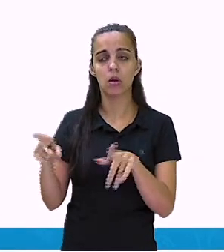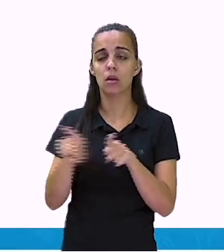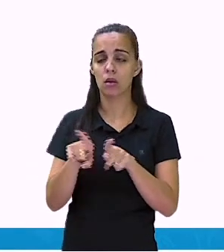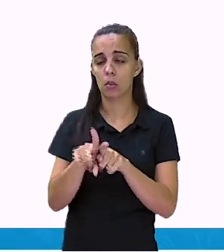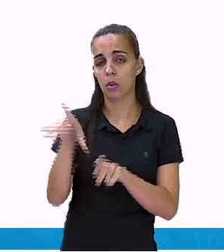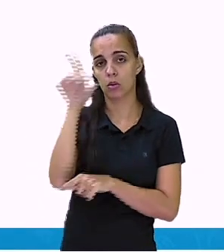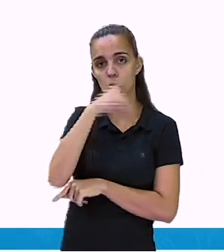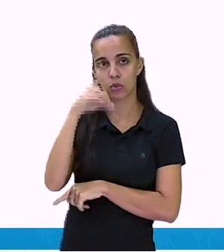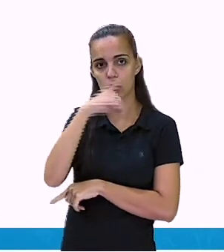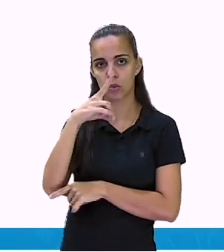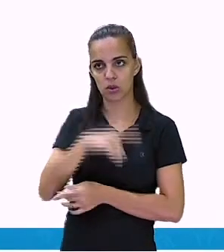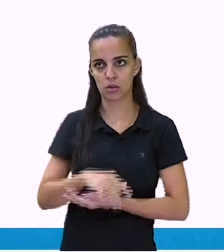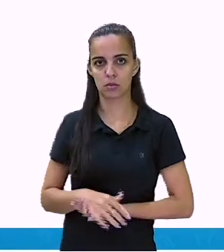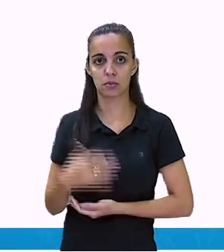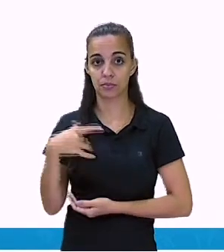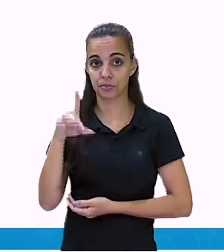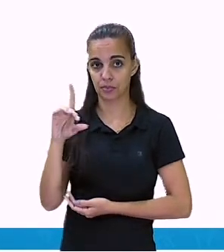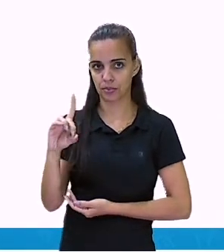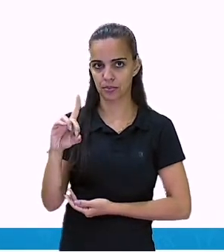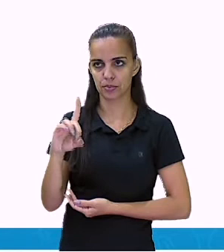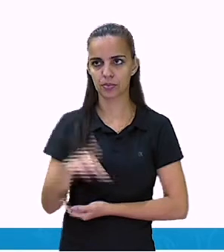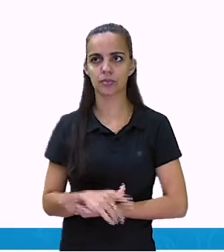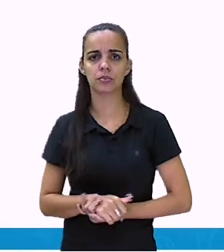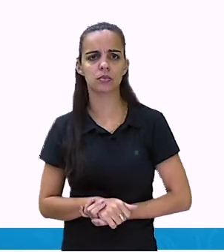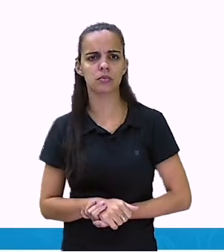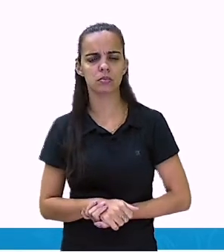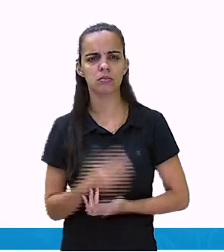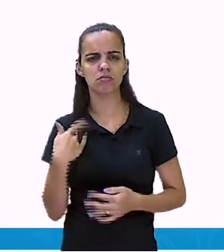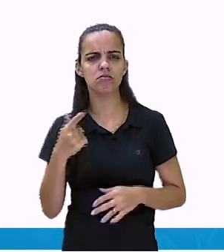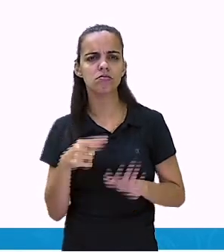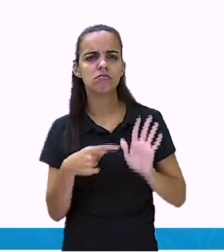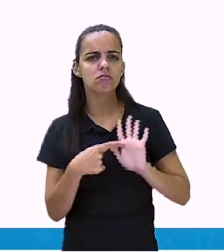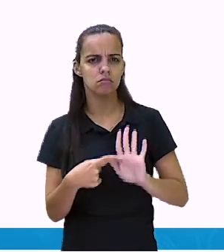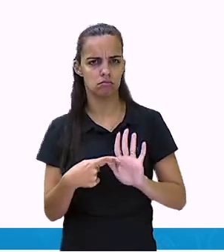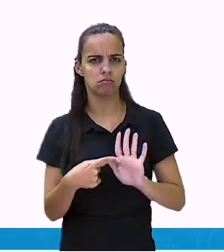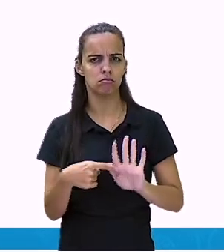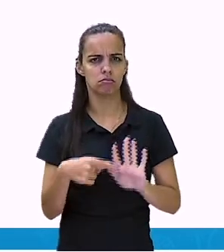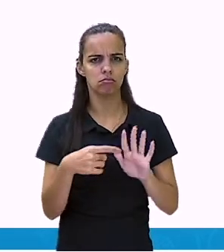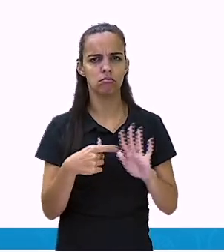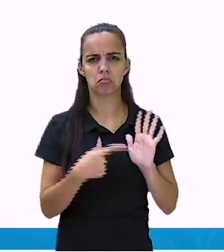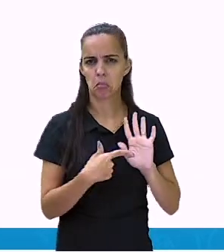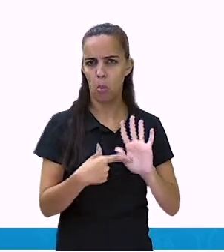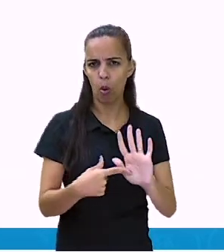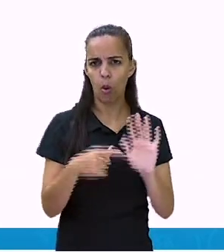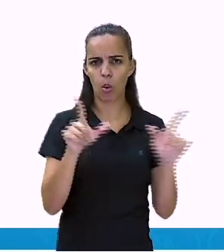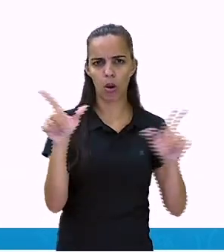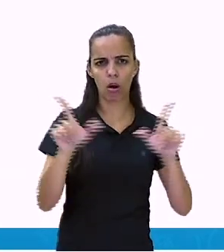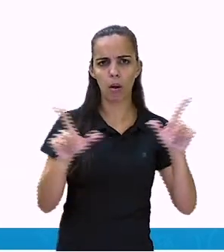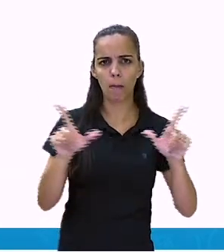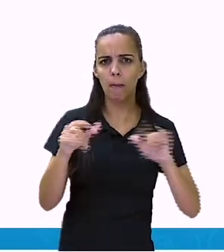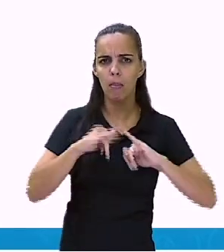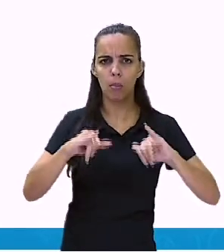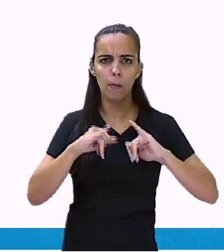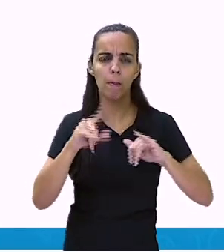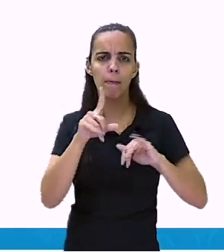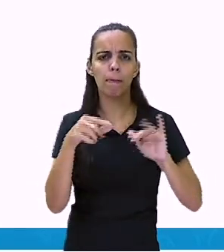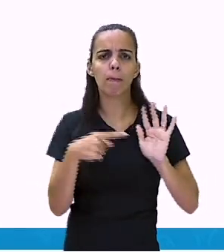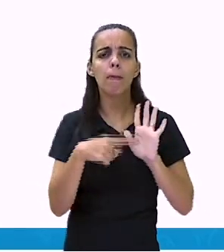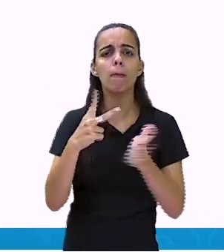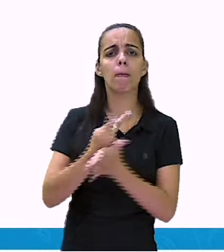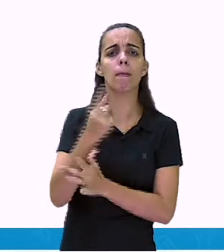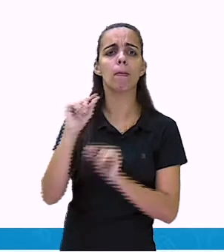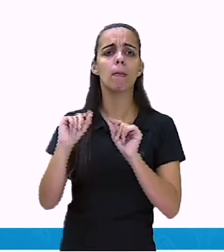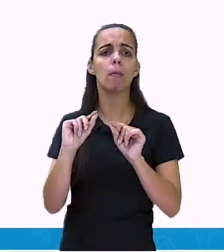exibidos. Letra D. Estreias recentes aconteceram, como as novas séries do